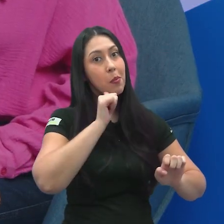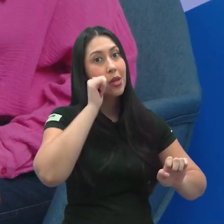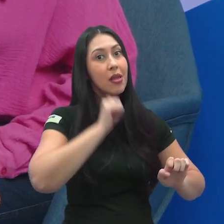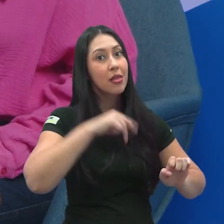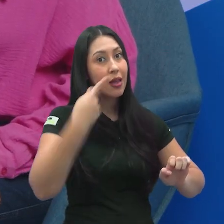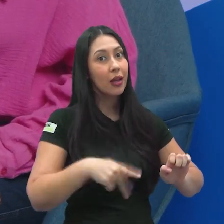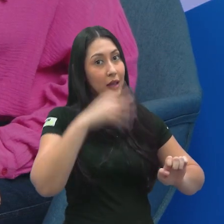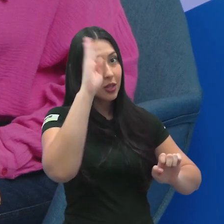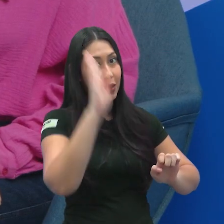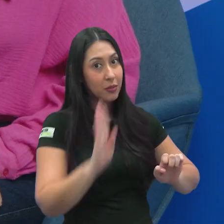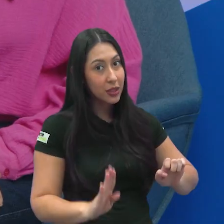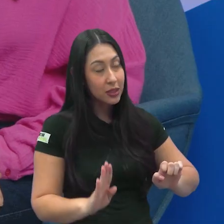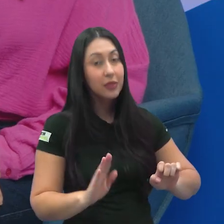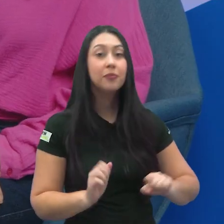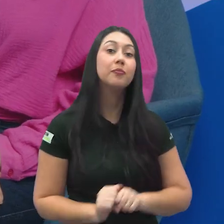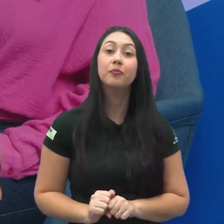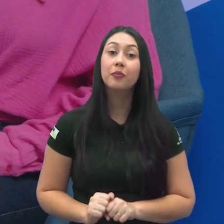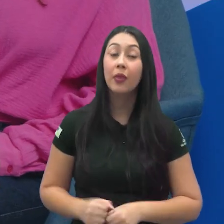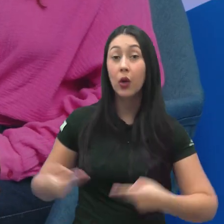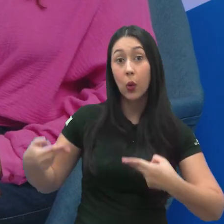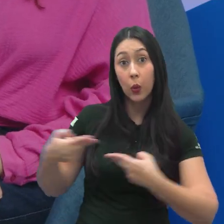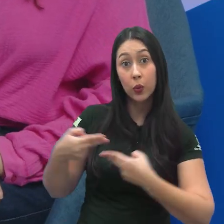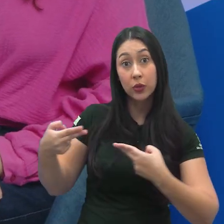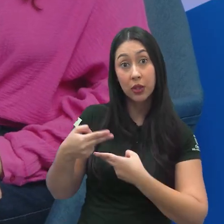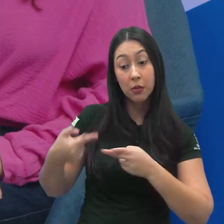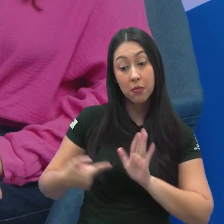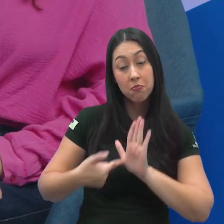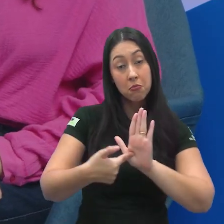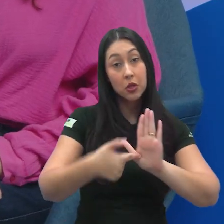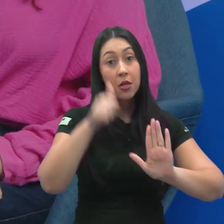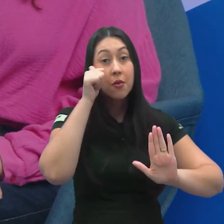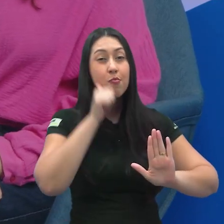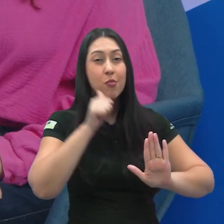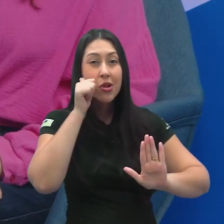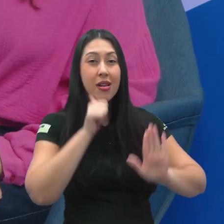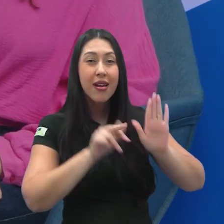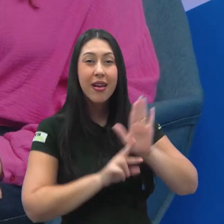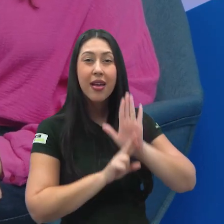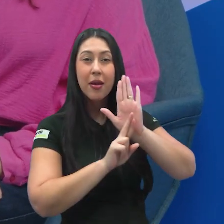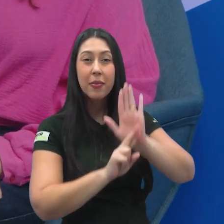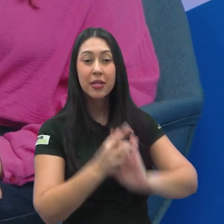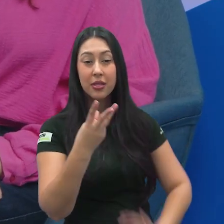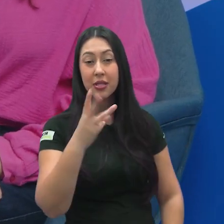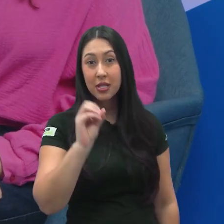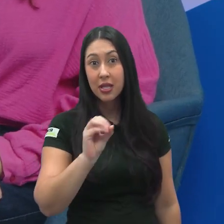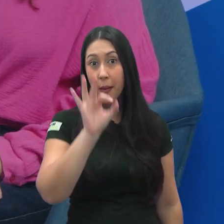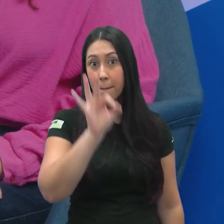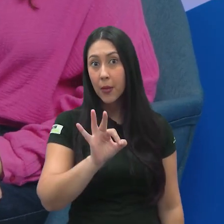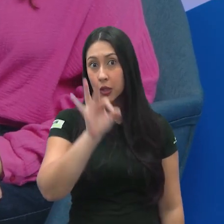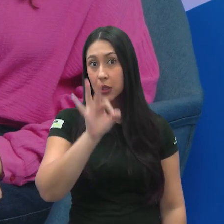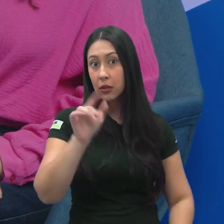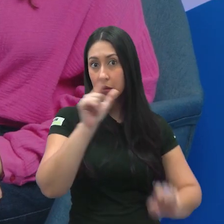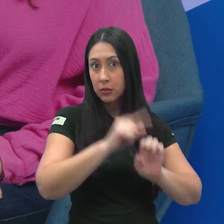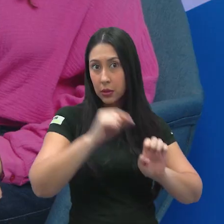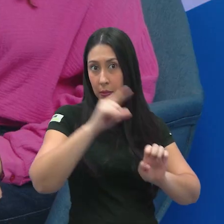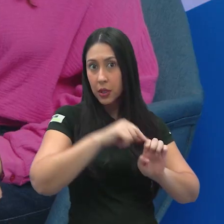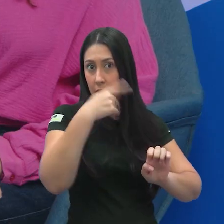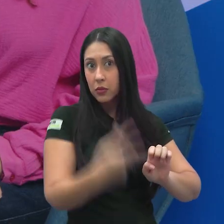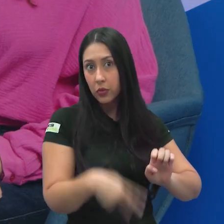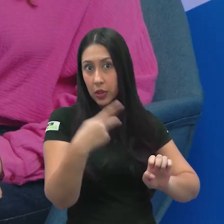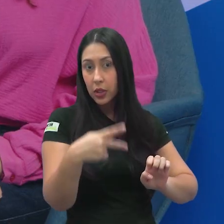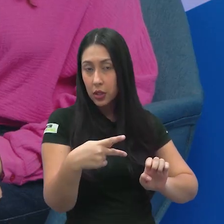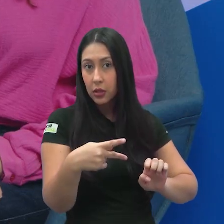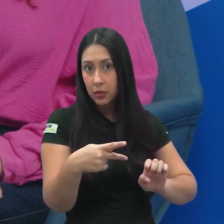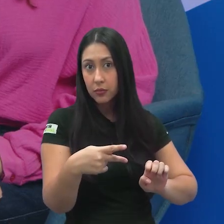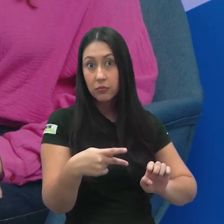empreendedorismo feminino no Brasil. De acordo com o Sebrae, as mulheres representam mais de 30% dos empreendedores